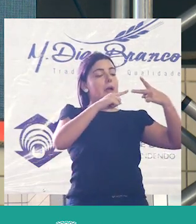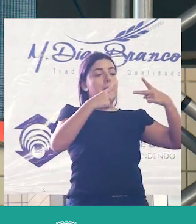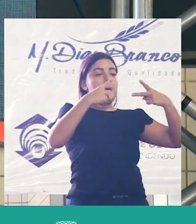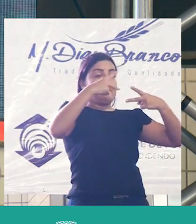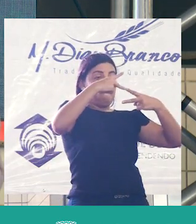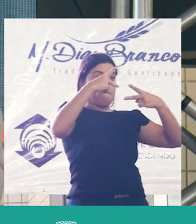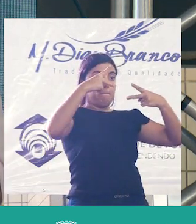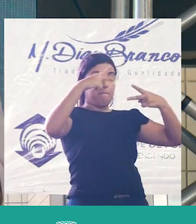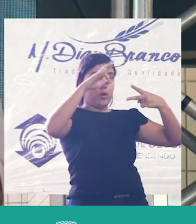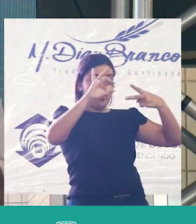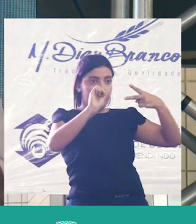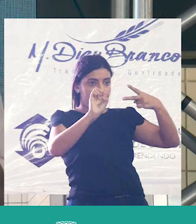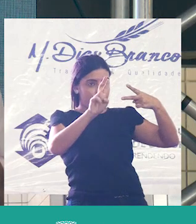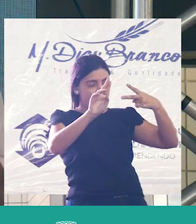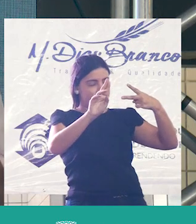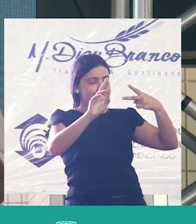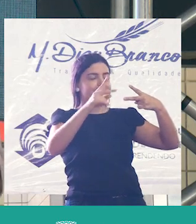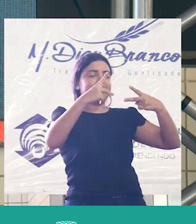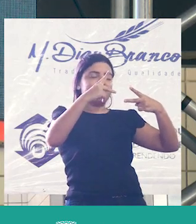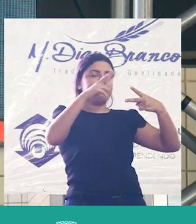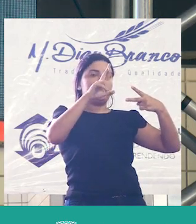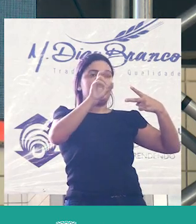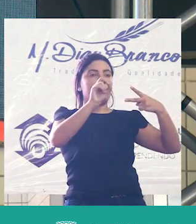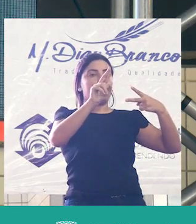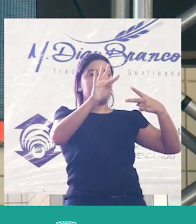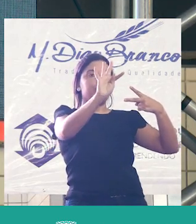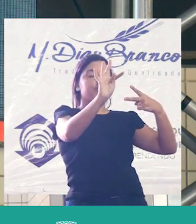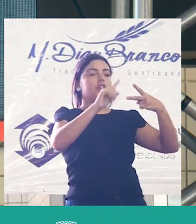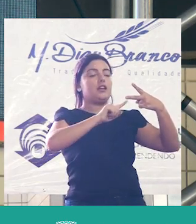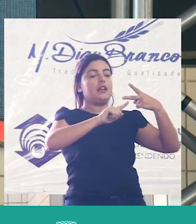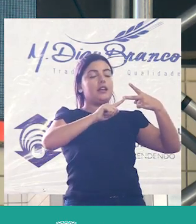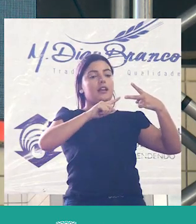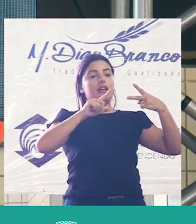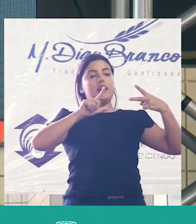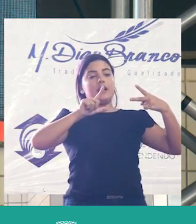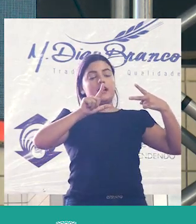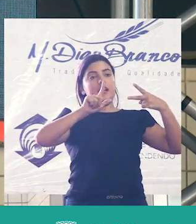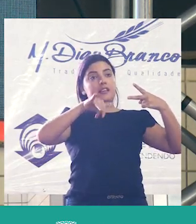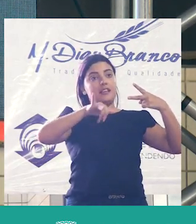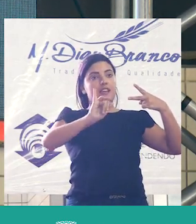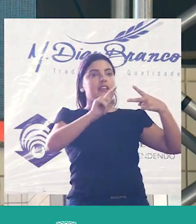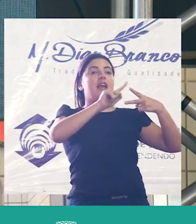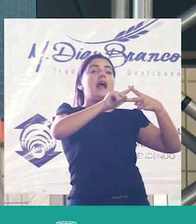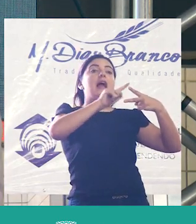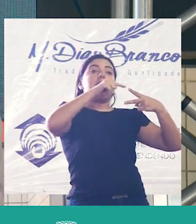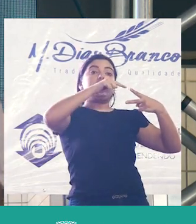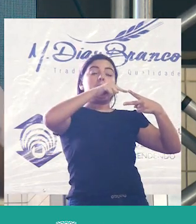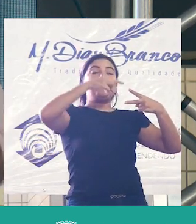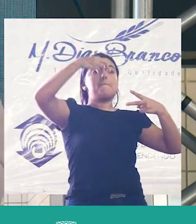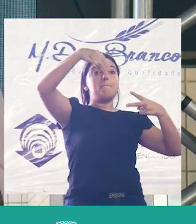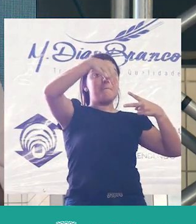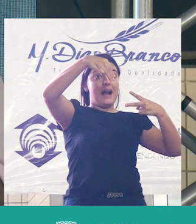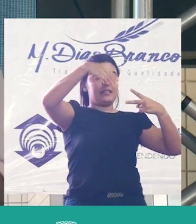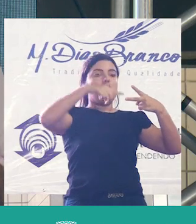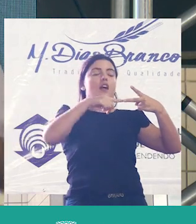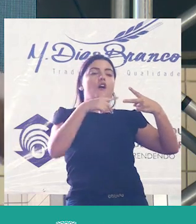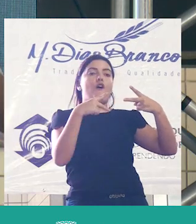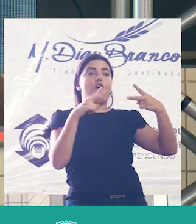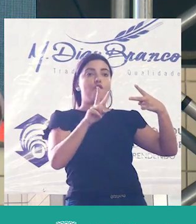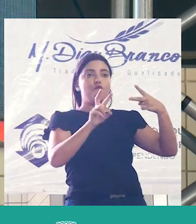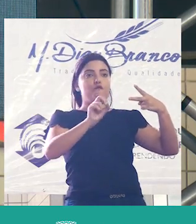de Gay-Lussac é que lei de Prost usa massas e lei de Gay-Lussac usa volumes, mas é a mesma